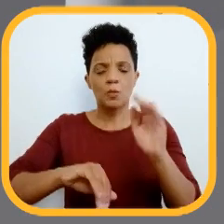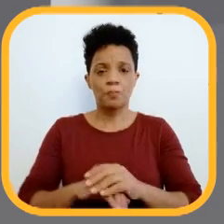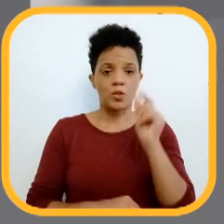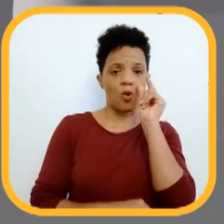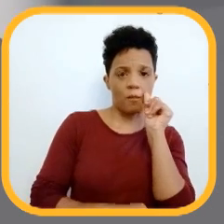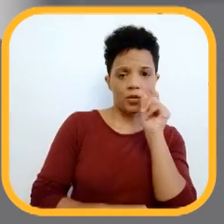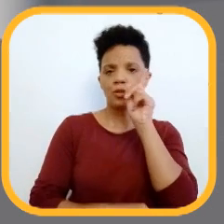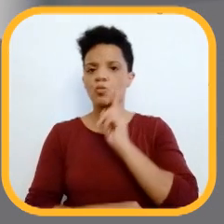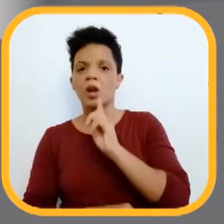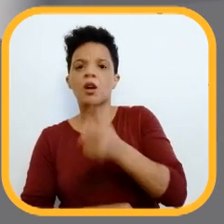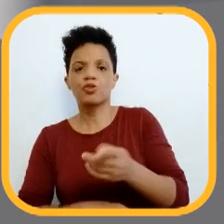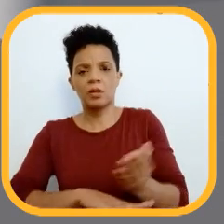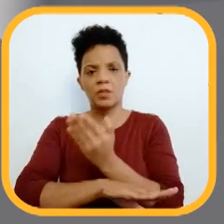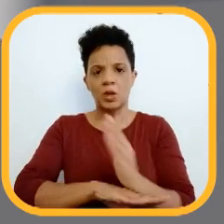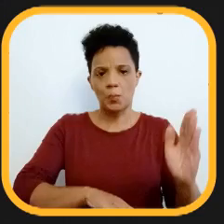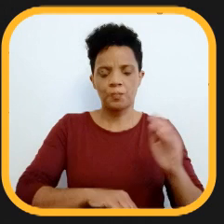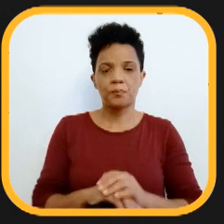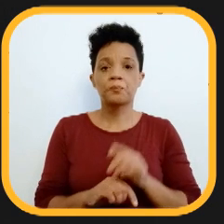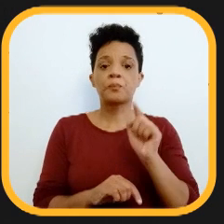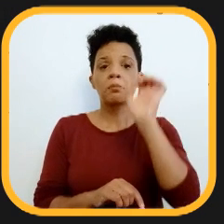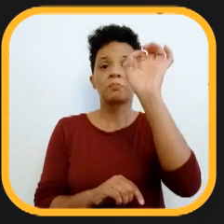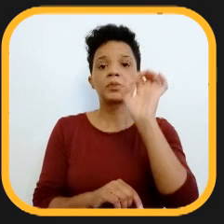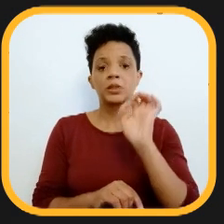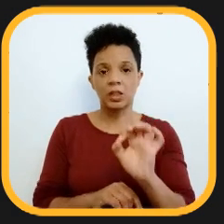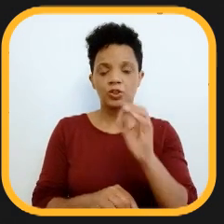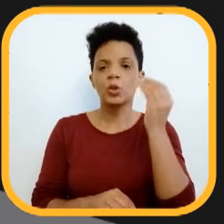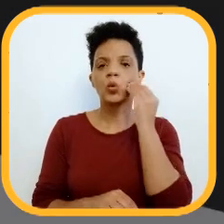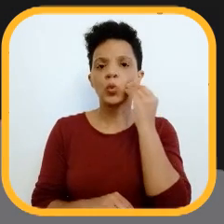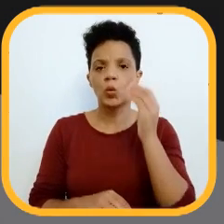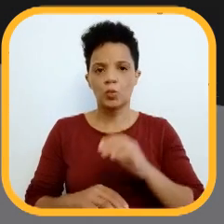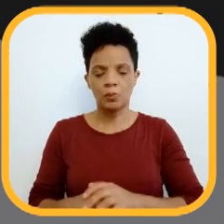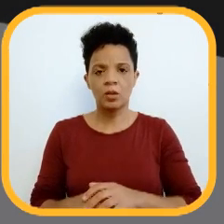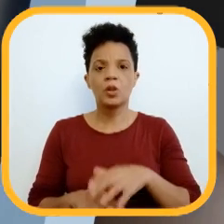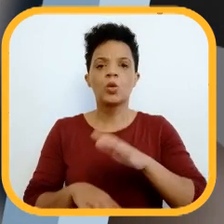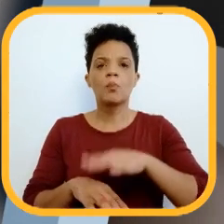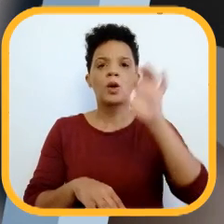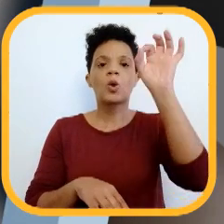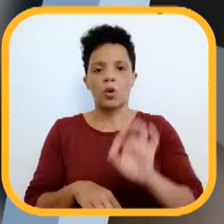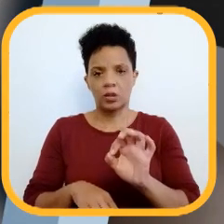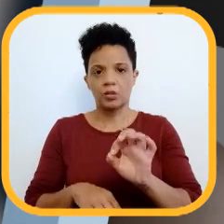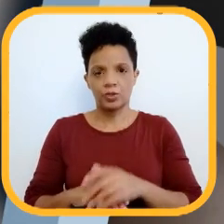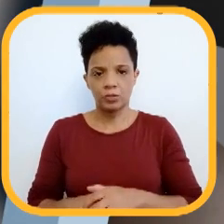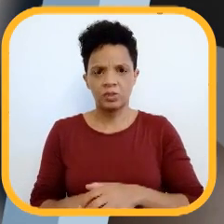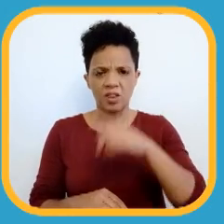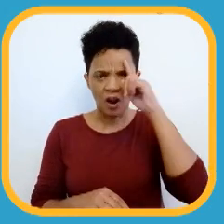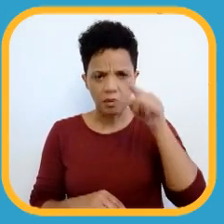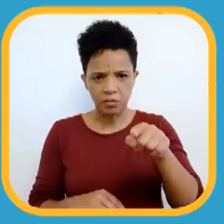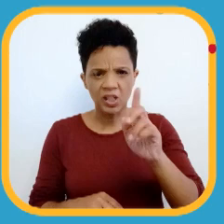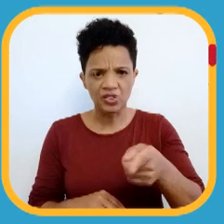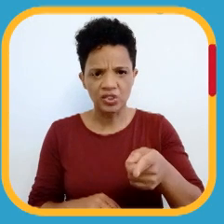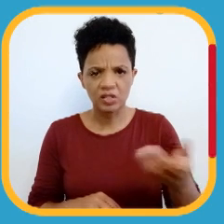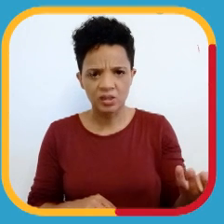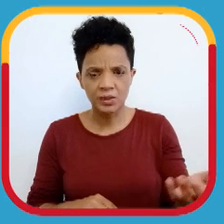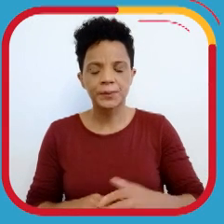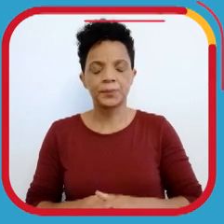esta divisão entre homens e mulheres. Estas percentagens são feitas a partir das cotas.